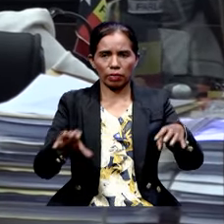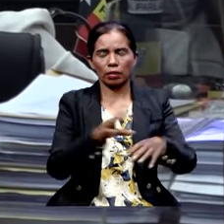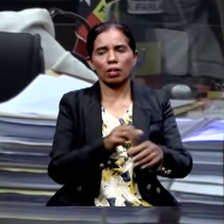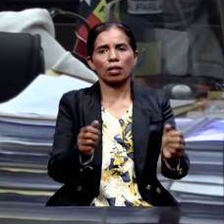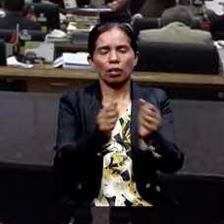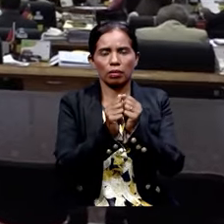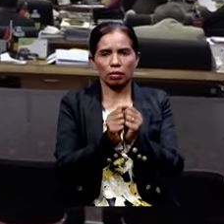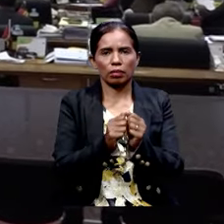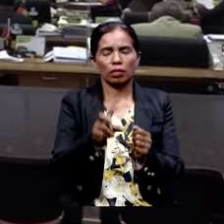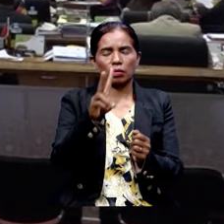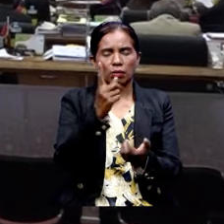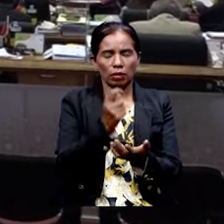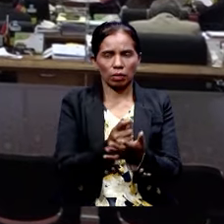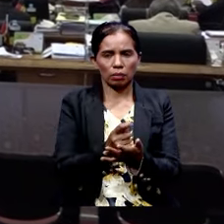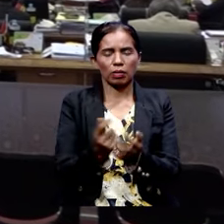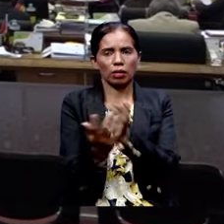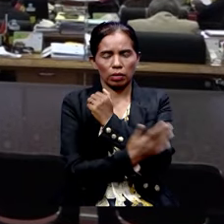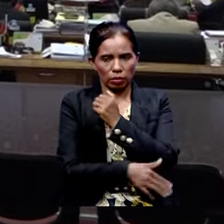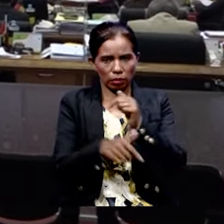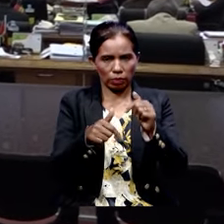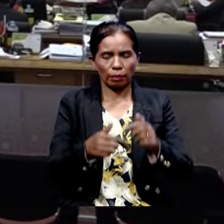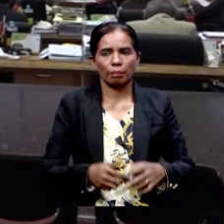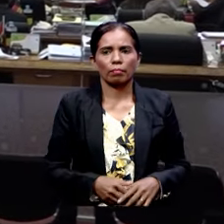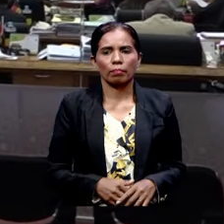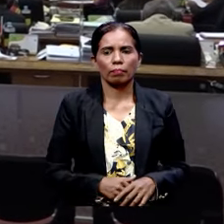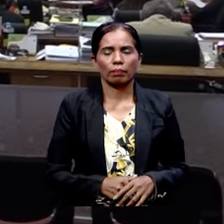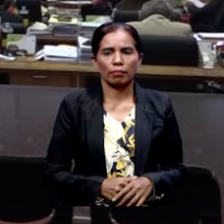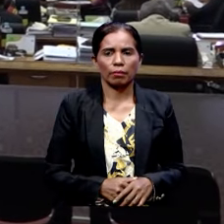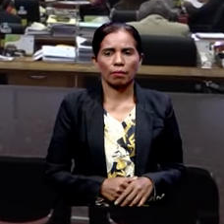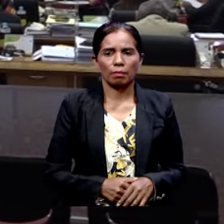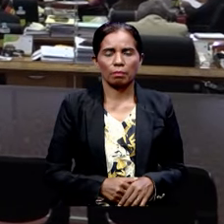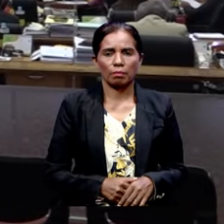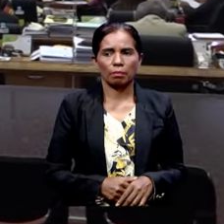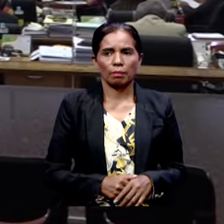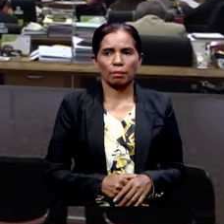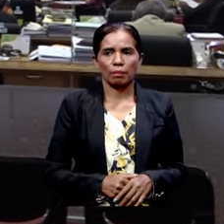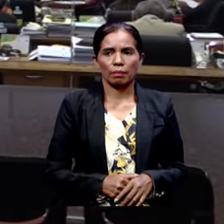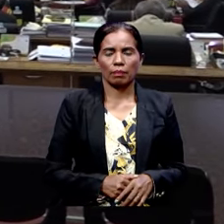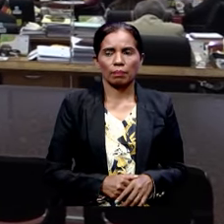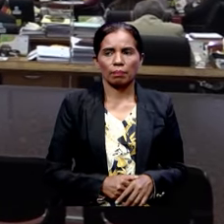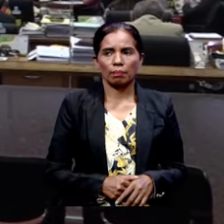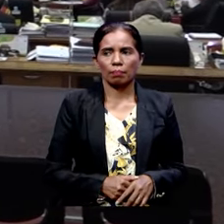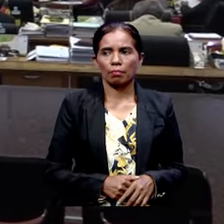hamutu rihun ruaresing ihrailaran Adriano Verdial Jaime dos Santos GMN.